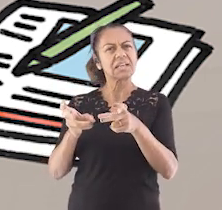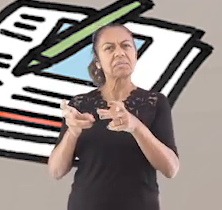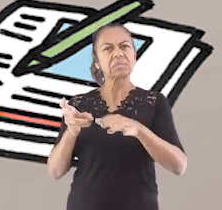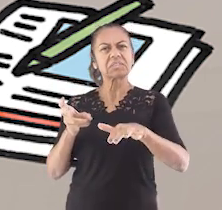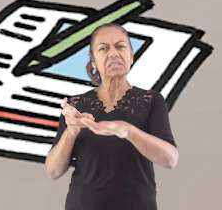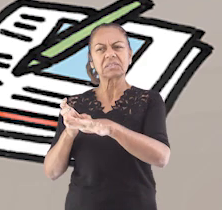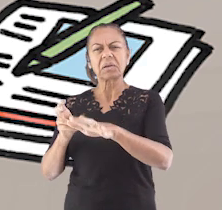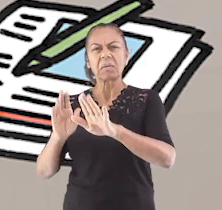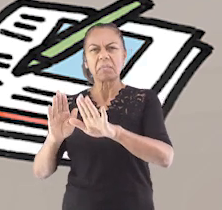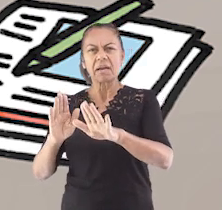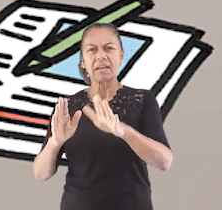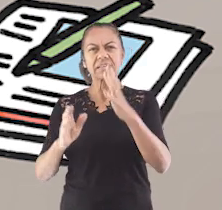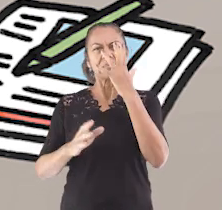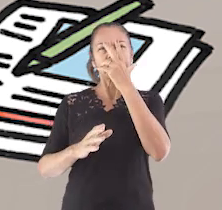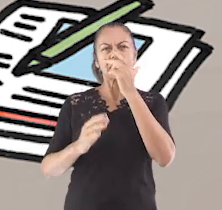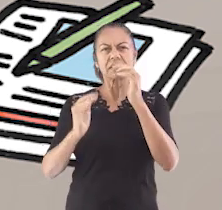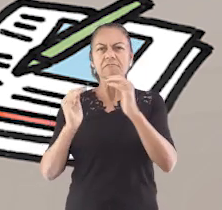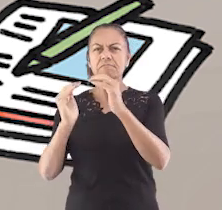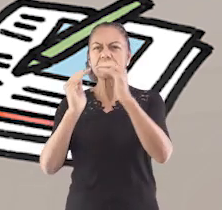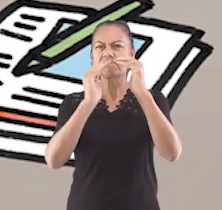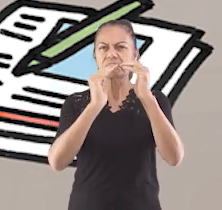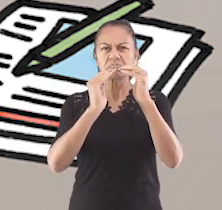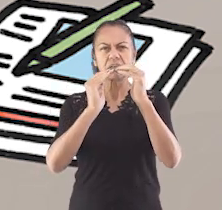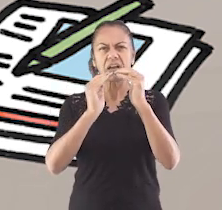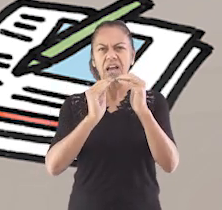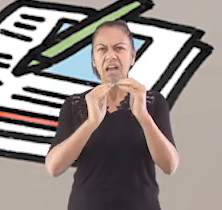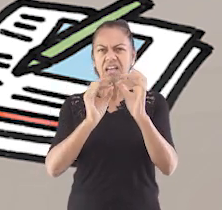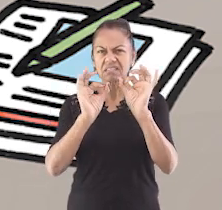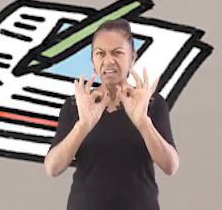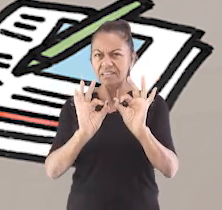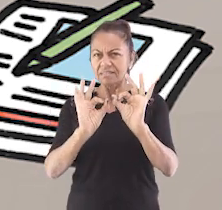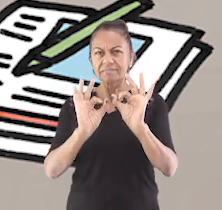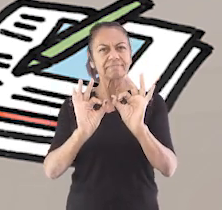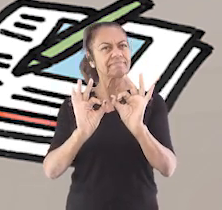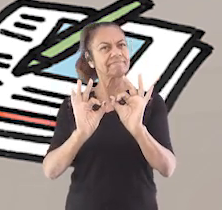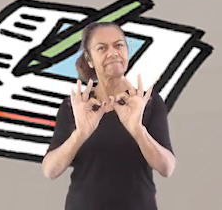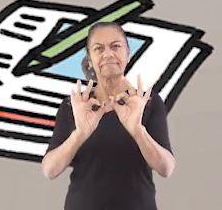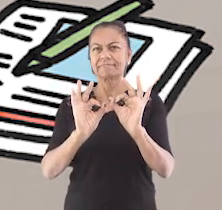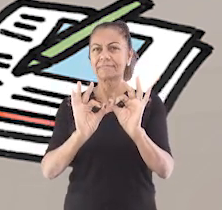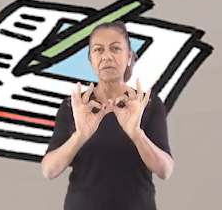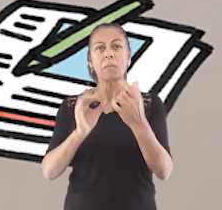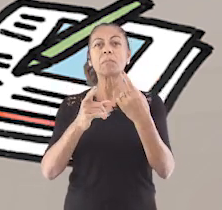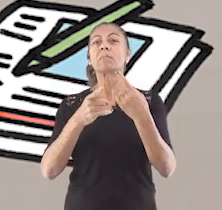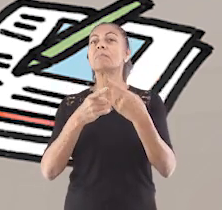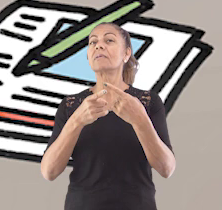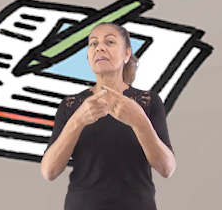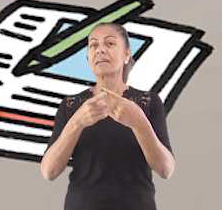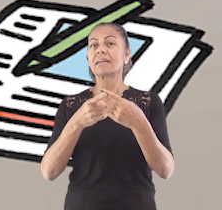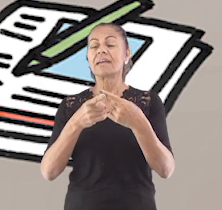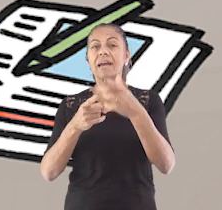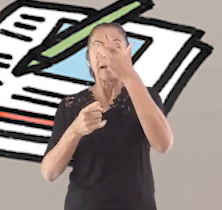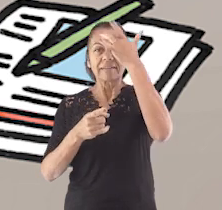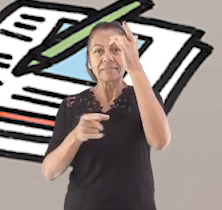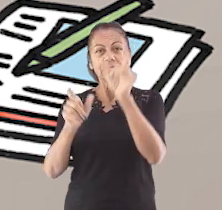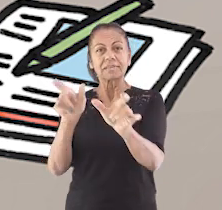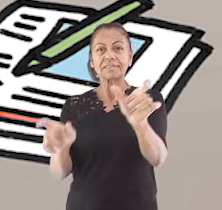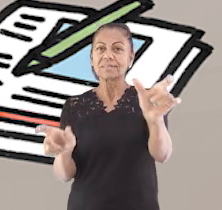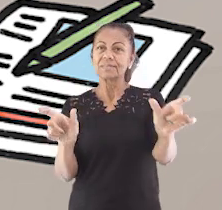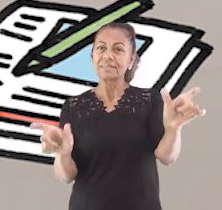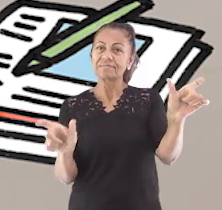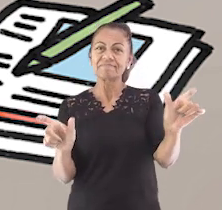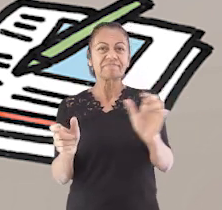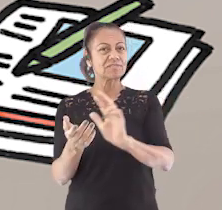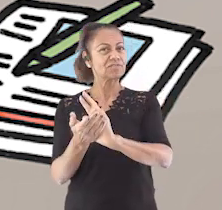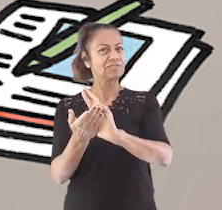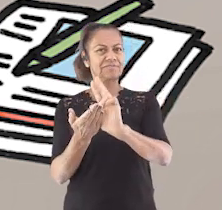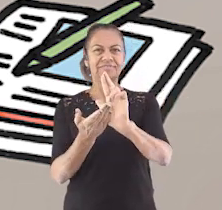considerado ideal em uma sociedade. Mas não é justo eleger um padrão de beleza ideal